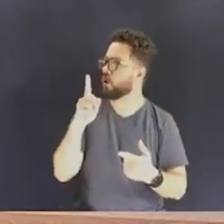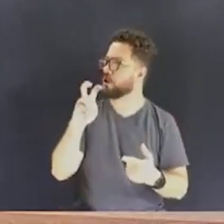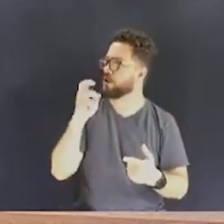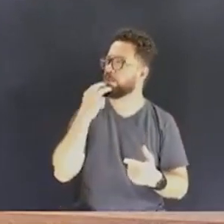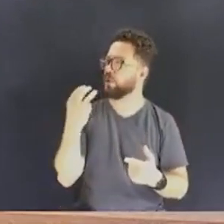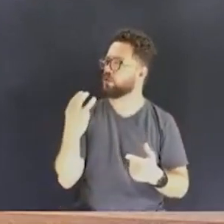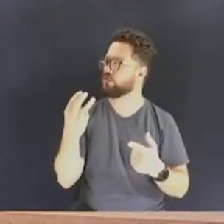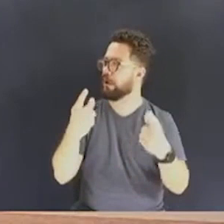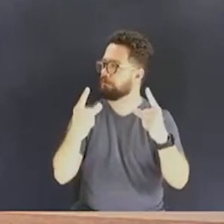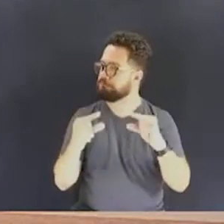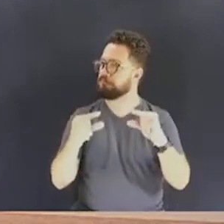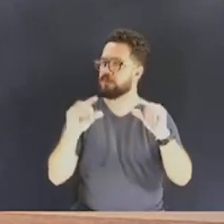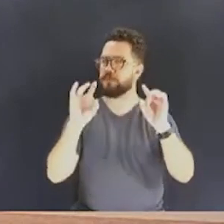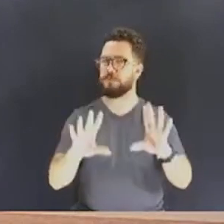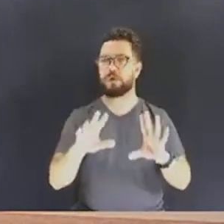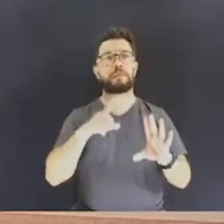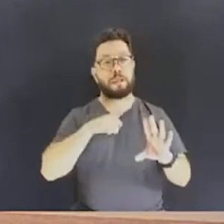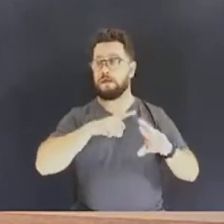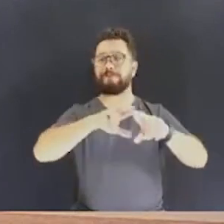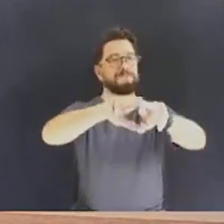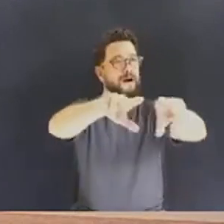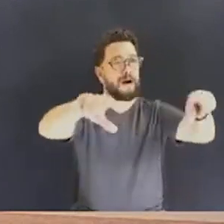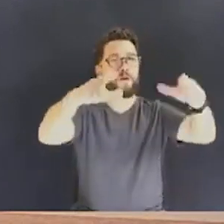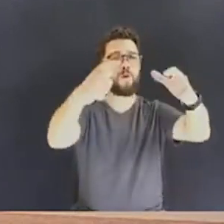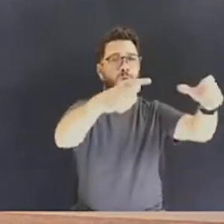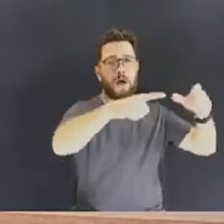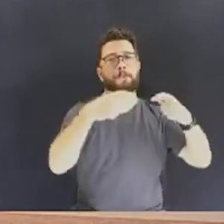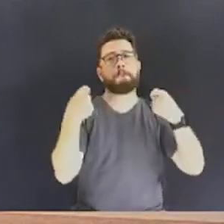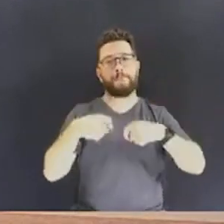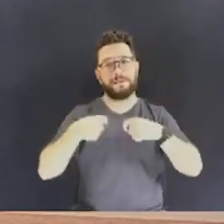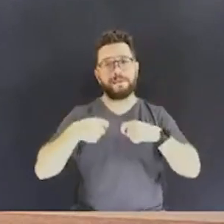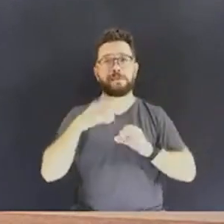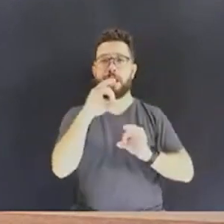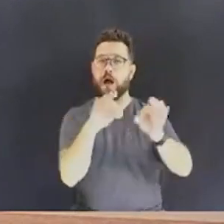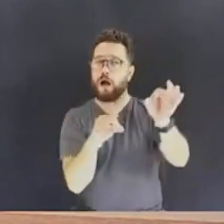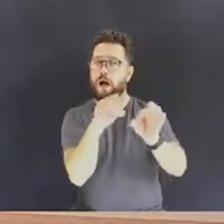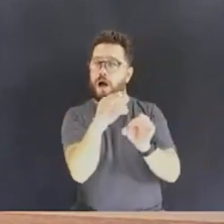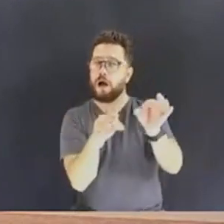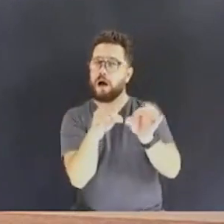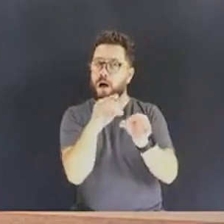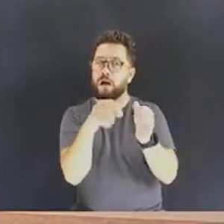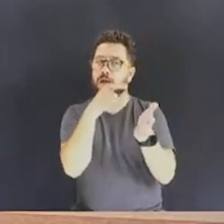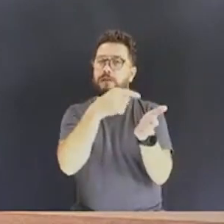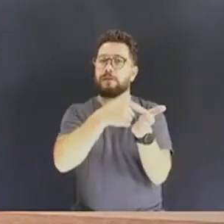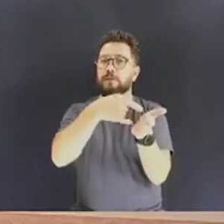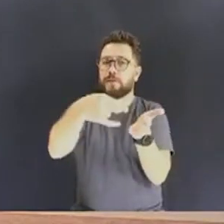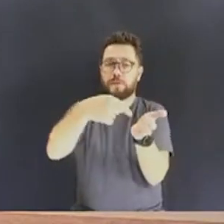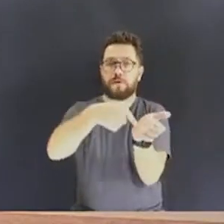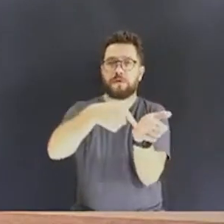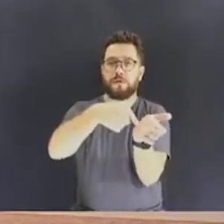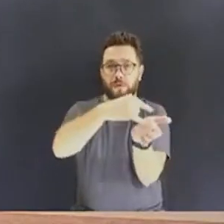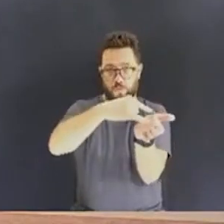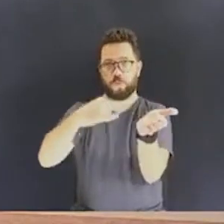serem regularizadas. E o mesmo ocorreu em relação a 2022, cuja dotação era de 10 milhões e 400 mil, e todavia o